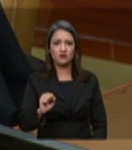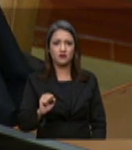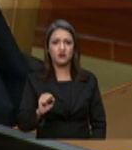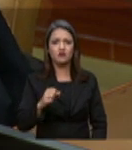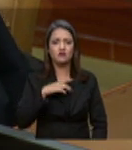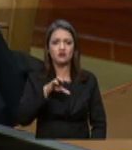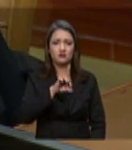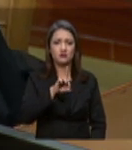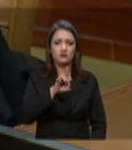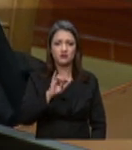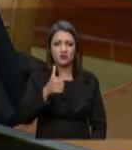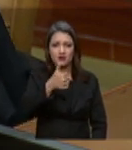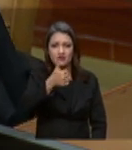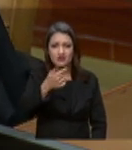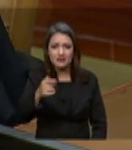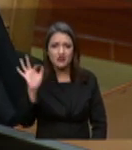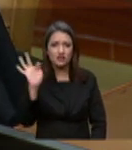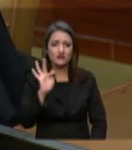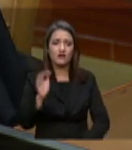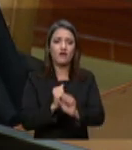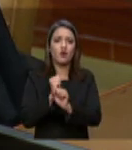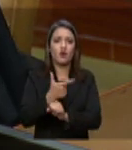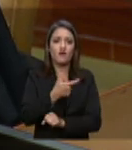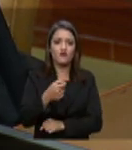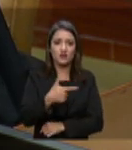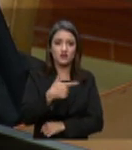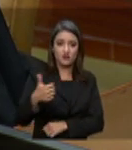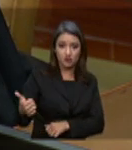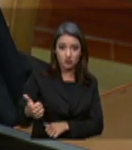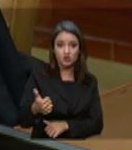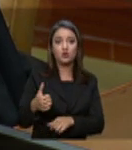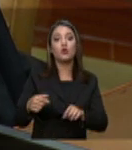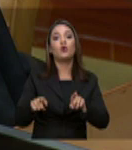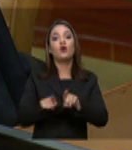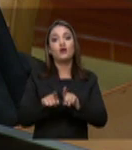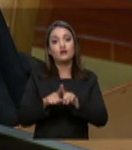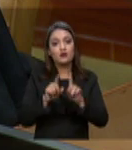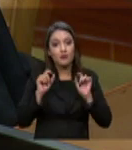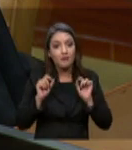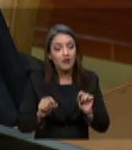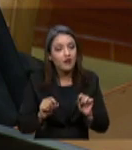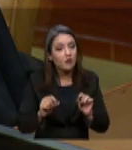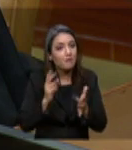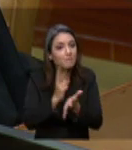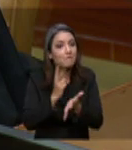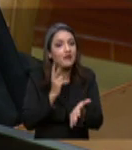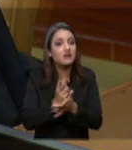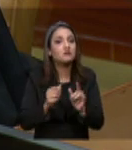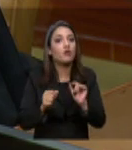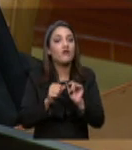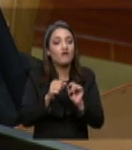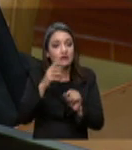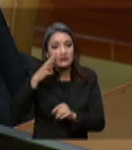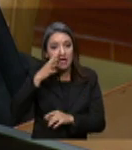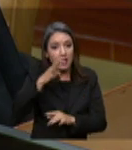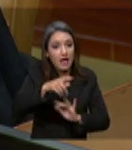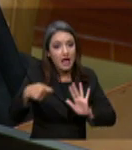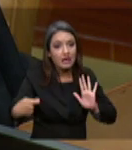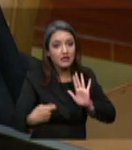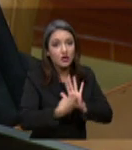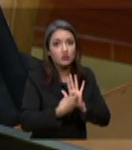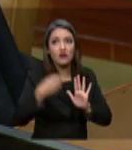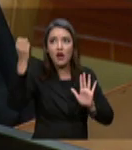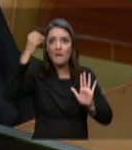datada de 17 de Fevereiro 2020 um o mesmo sobre escrito a denúncia oferecida nos presentes autos em